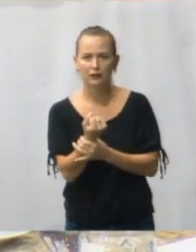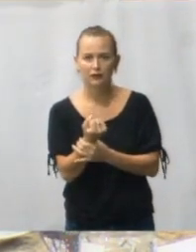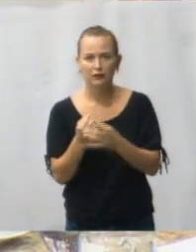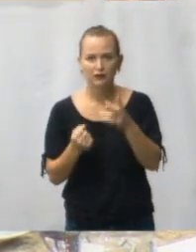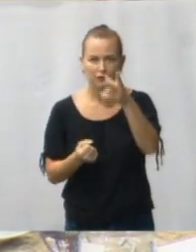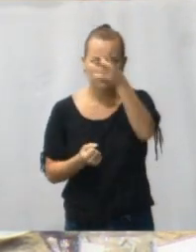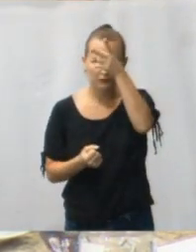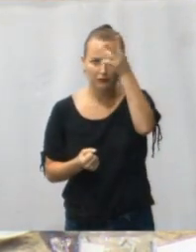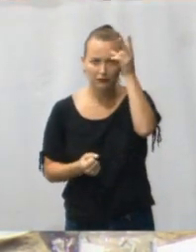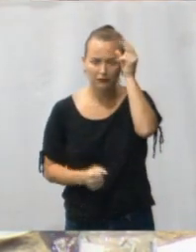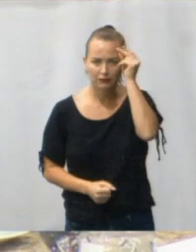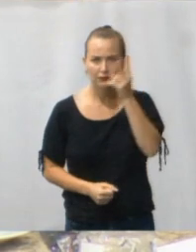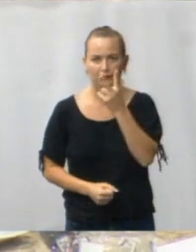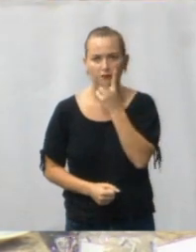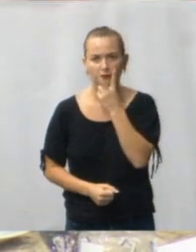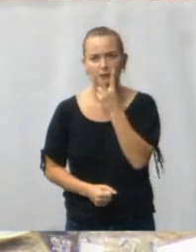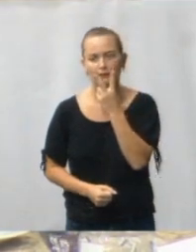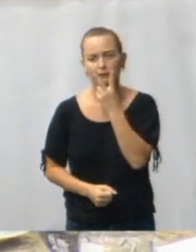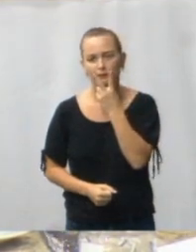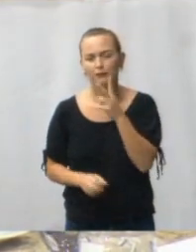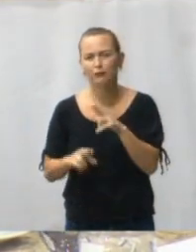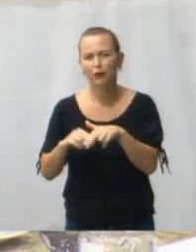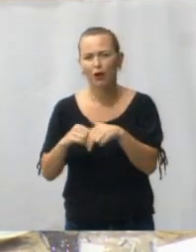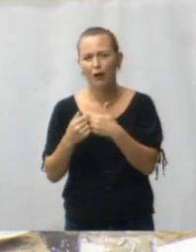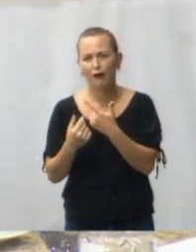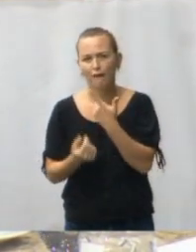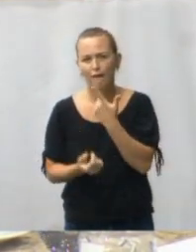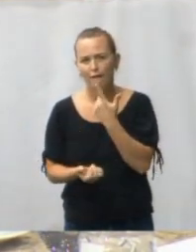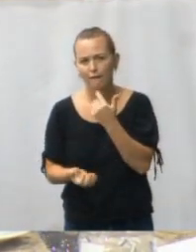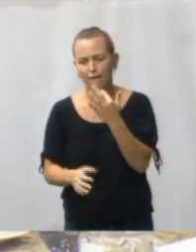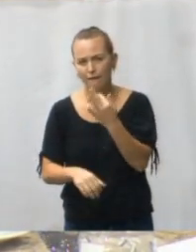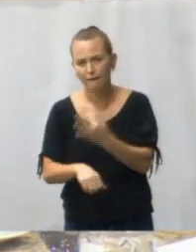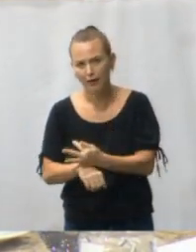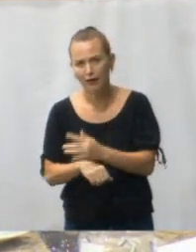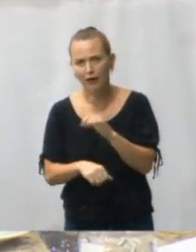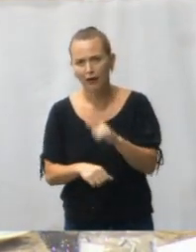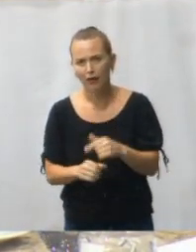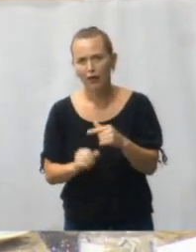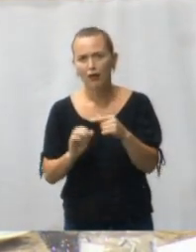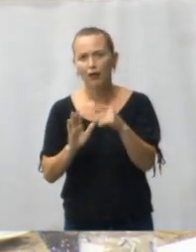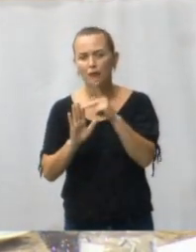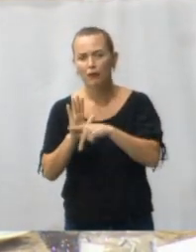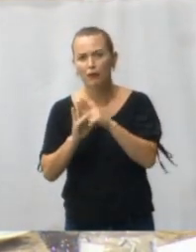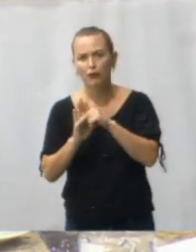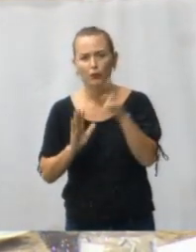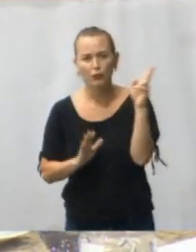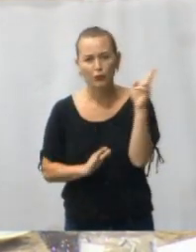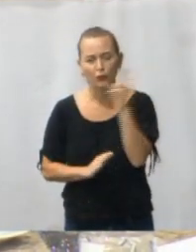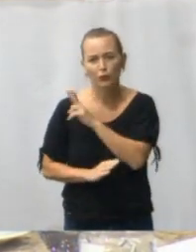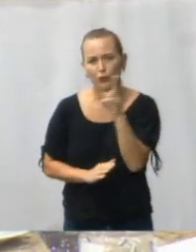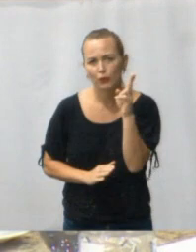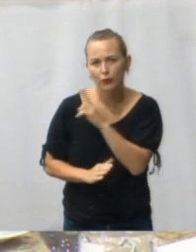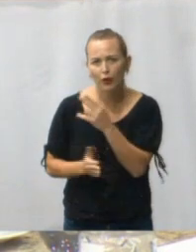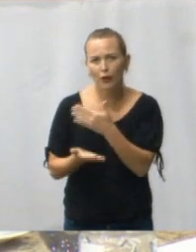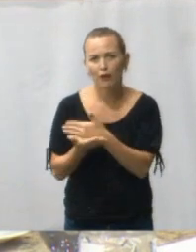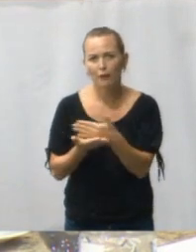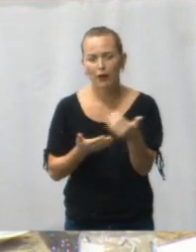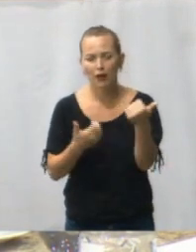Por ser período de recesso e a matéria vinha urgentíssima, passa a ser analisada pela comissão